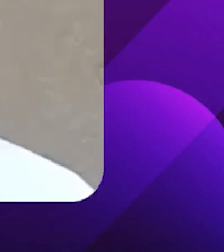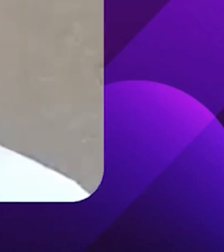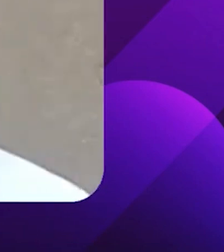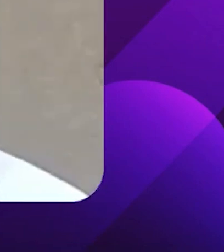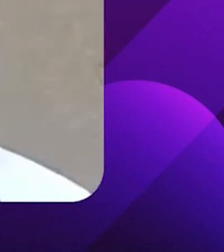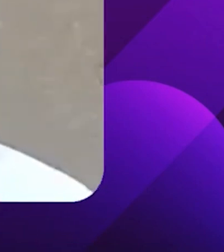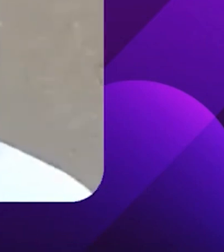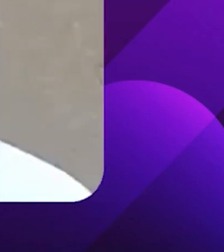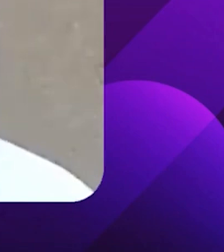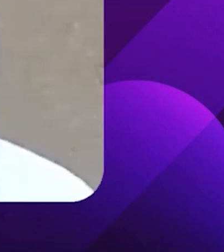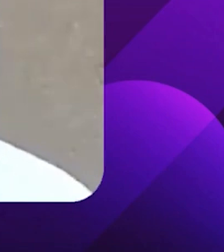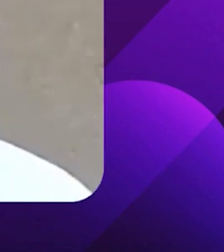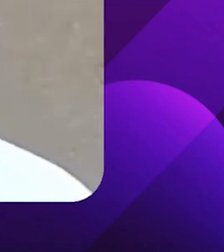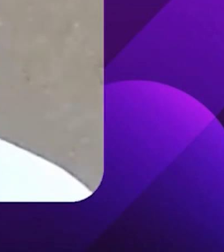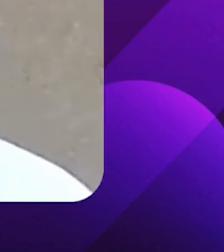foi todos